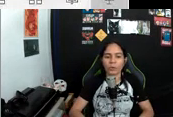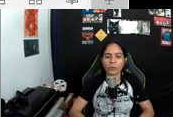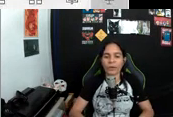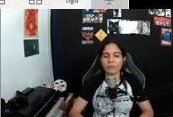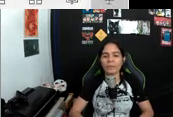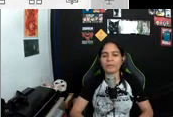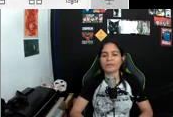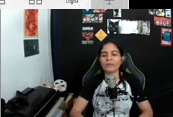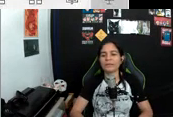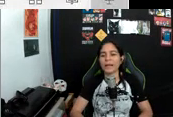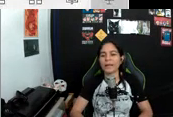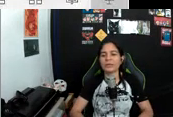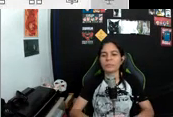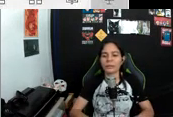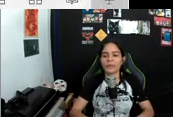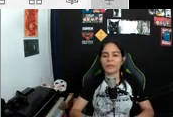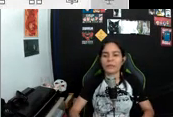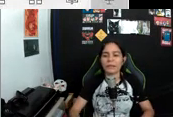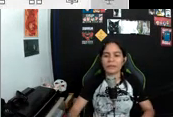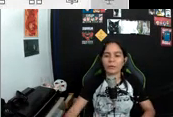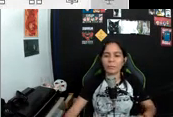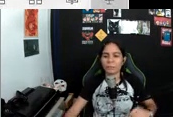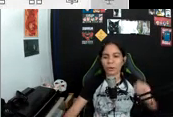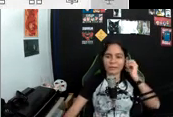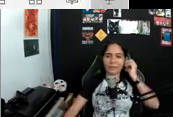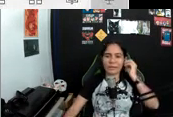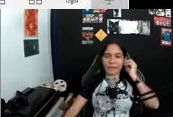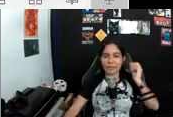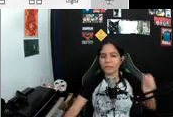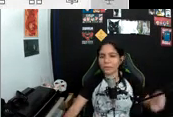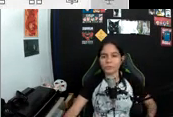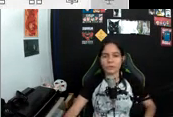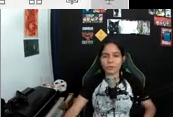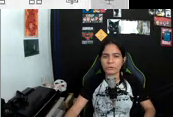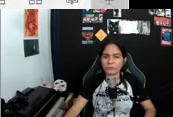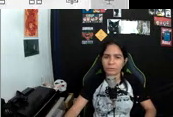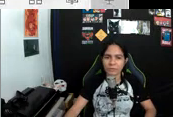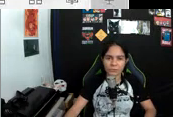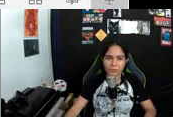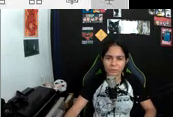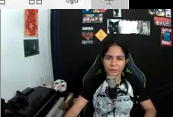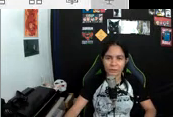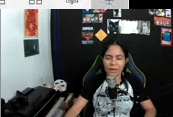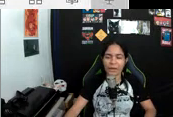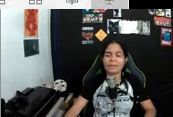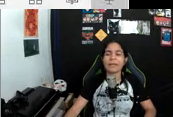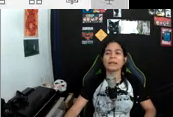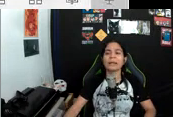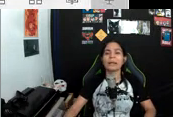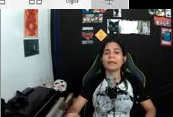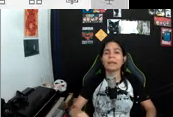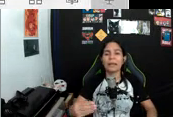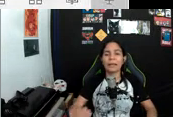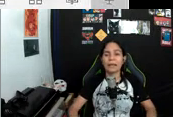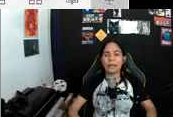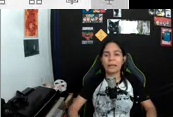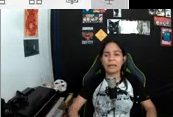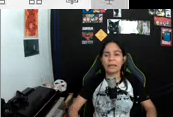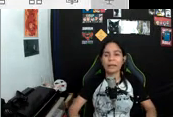Então, o meu mundo é aberto à diversidade humana e eu apoio essa ideia. Então, todos somos iguais,